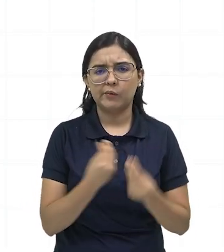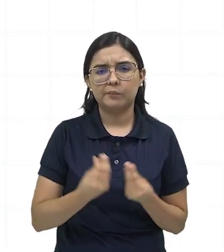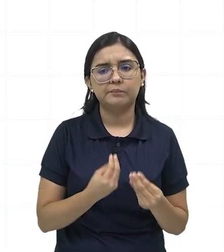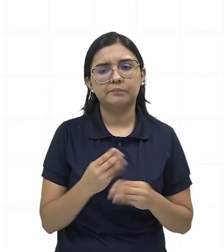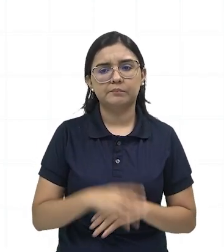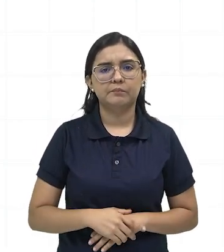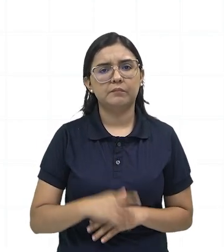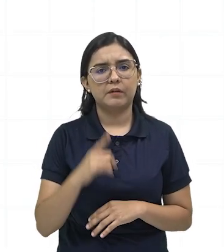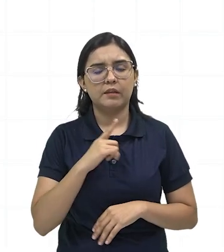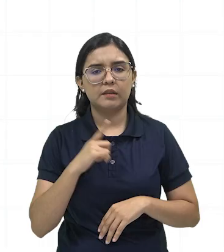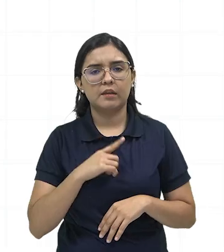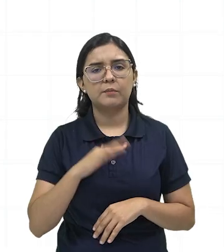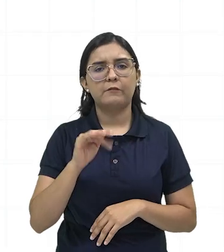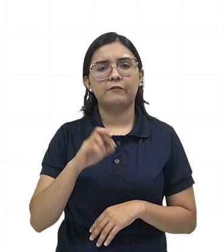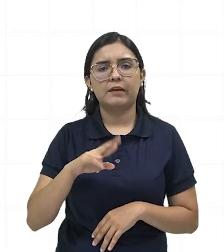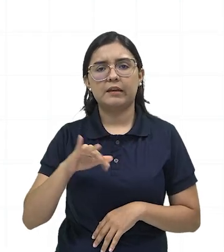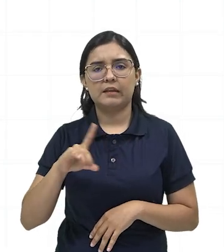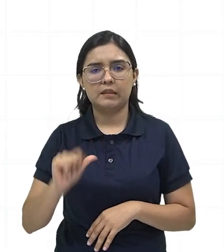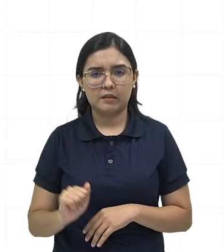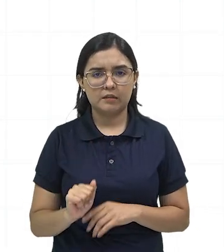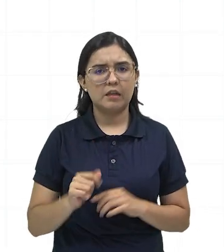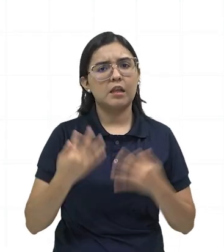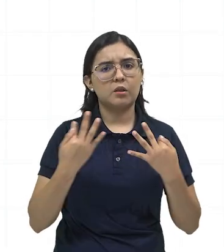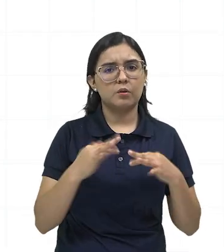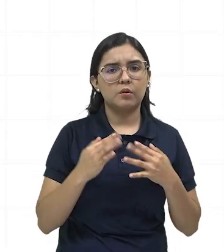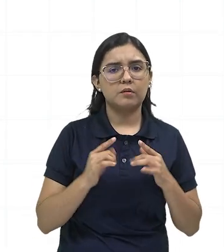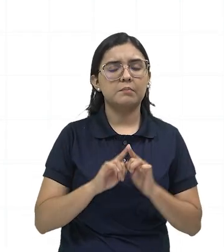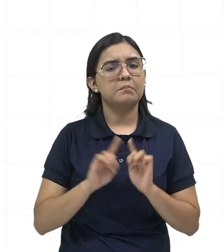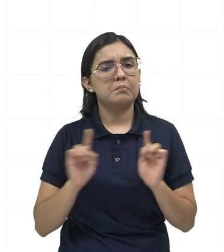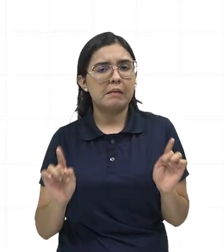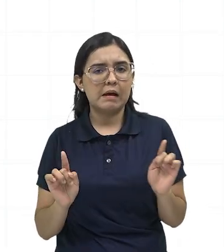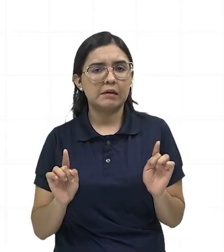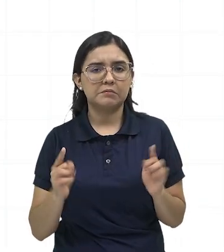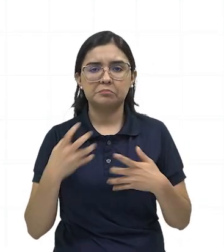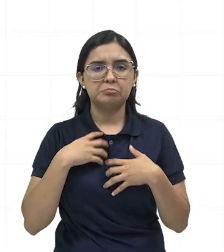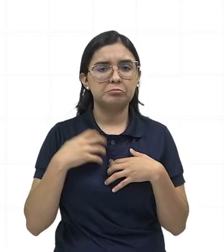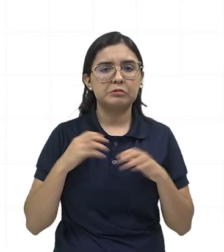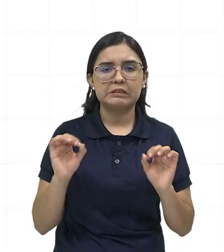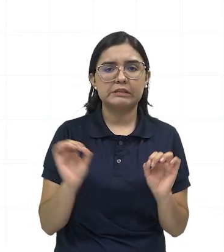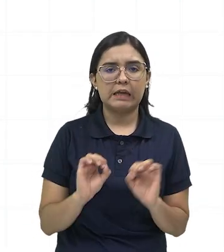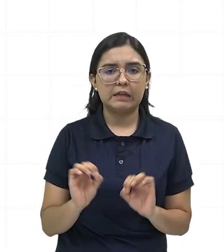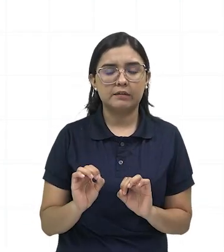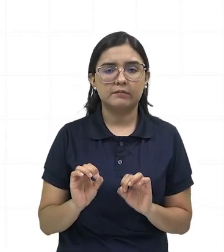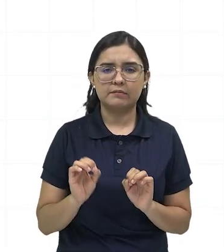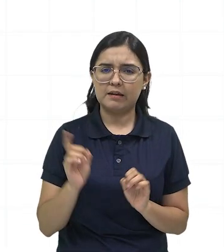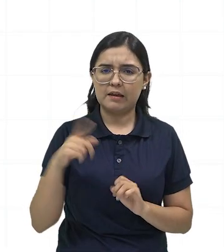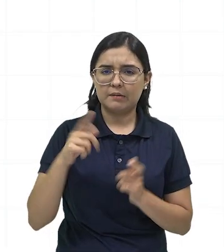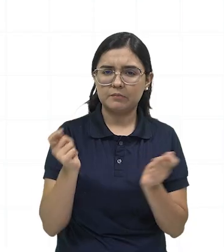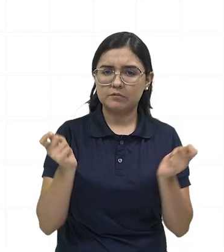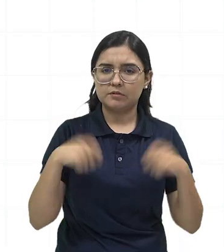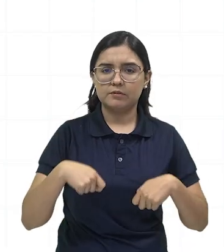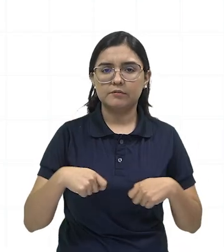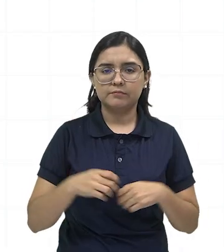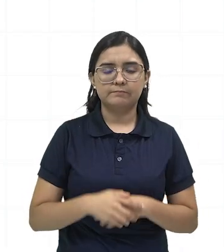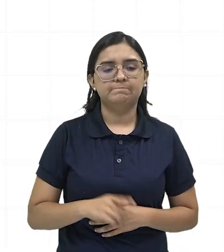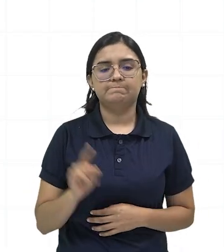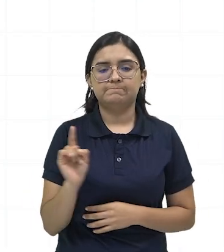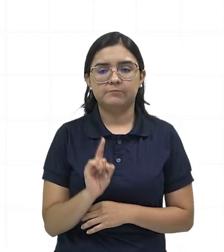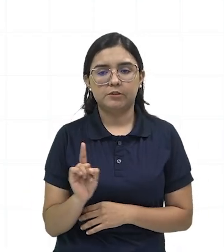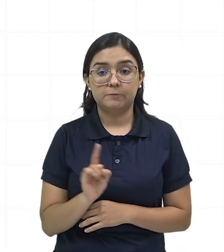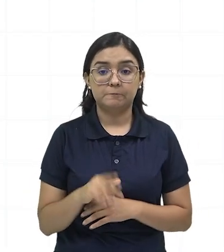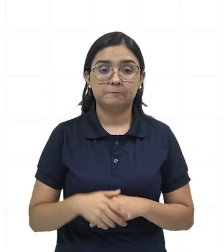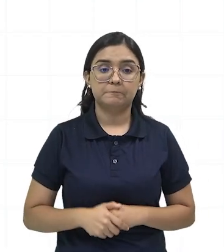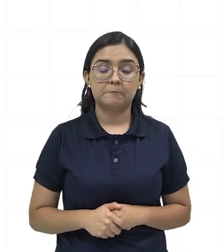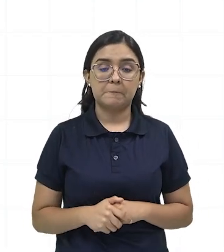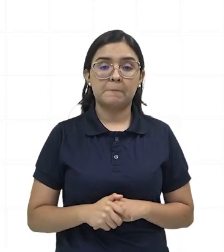Como é que eu posso ter uma ferida que ela dói e também eu não sinto essa dor? É possível isso? Não. No